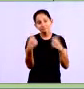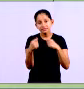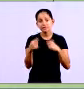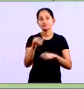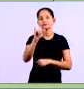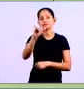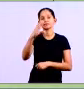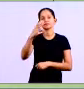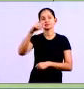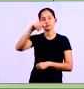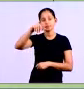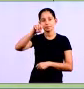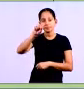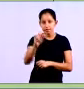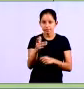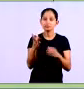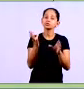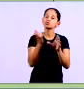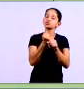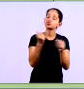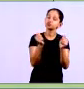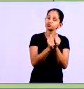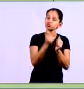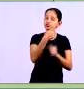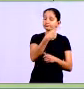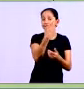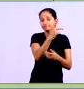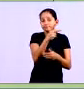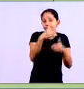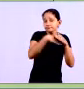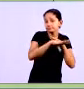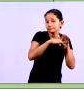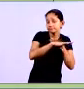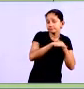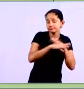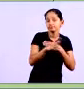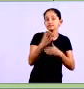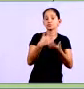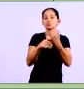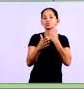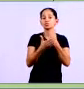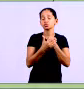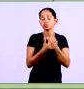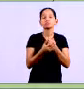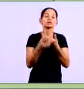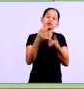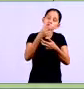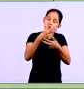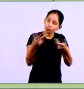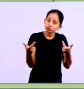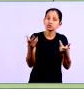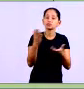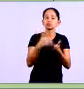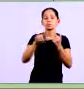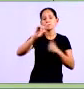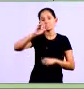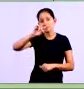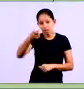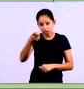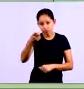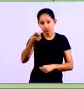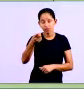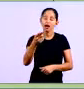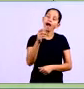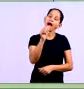destacado, R$70, ICMS pago em trânsito, R$100, todos os R$1.000 vão para onde? Vão para ativo, estoque